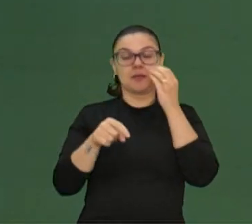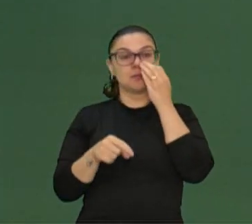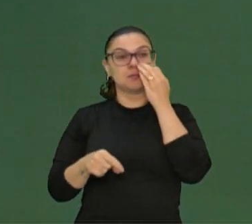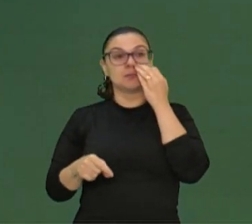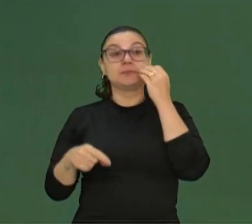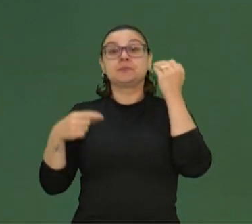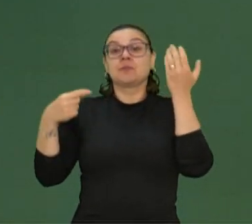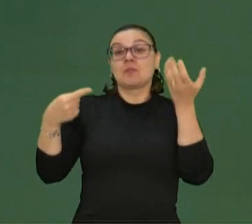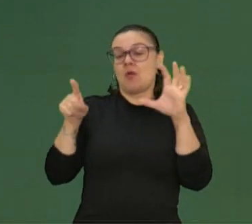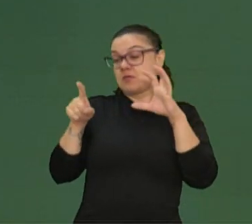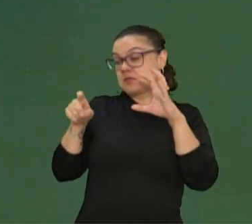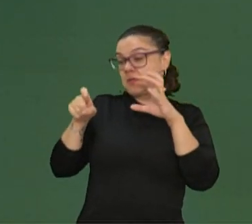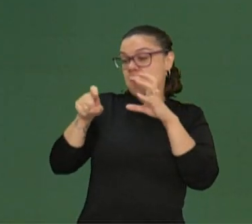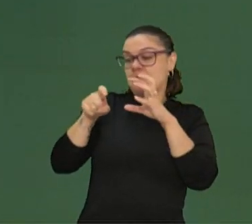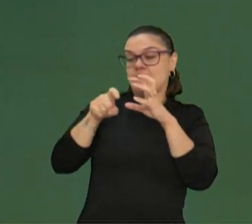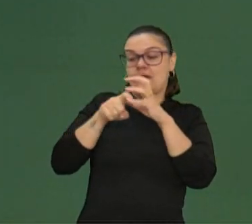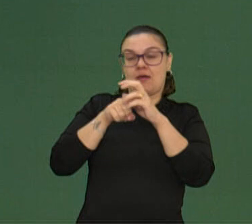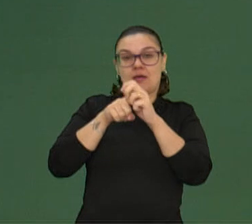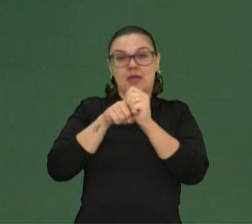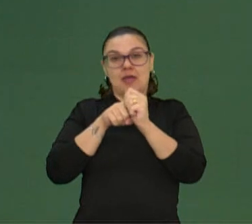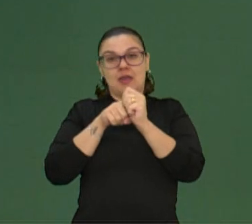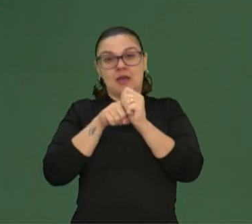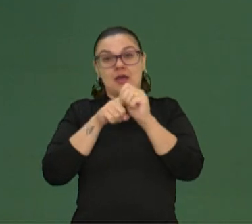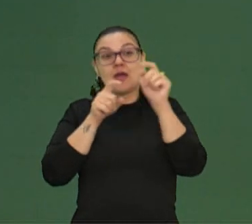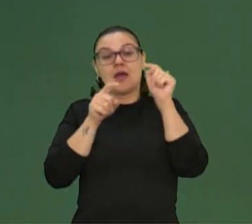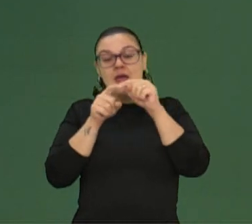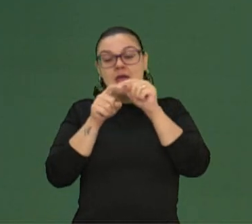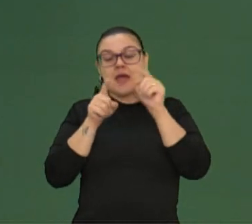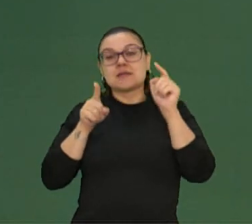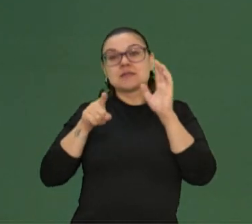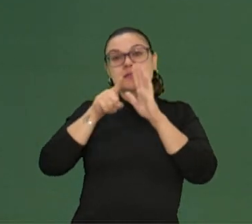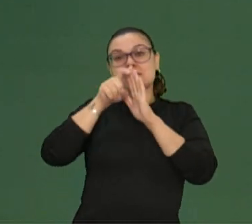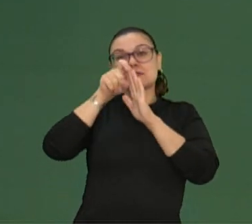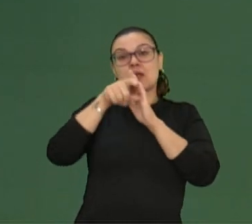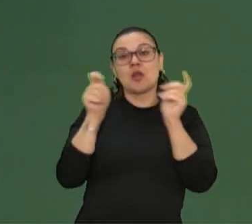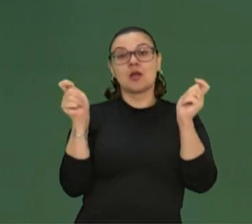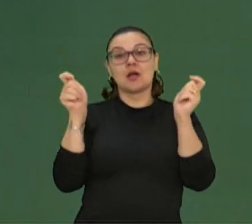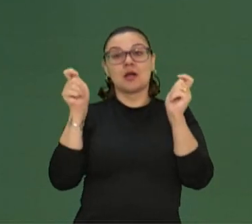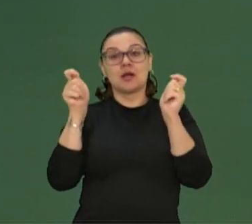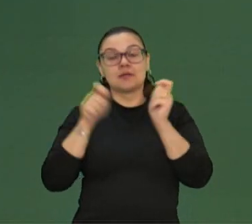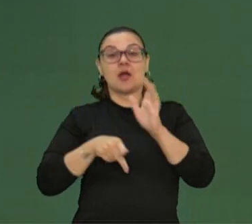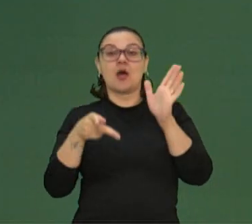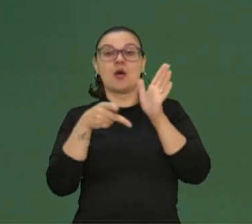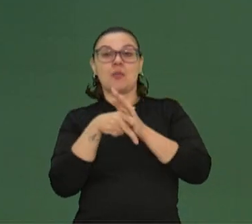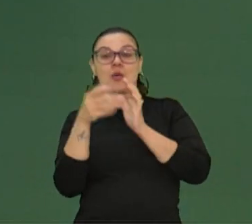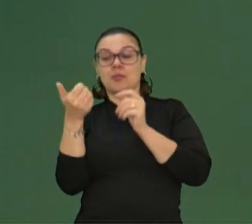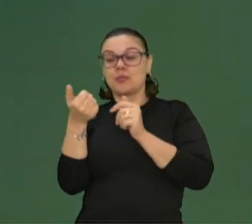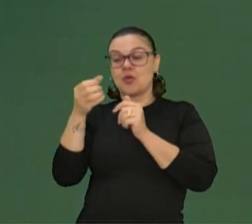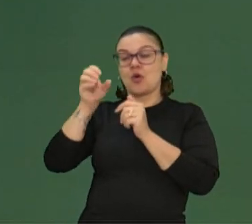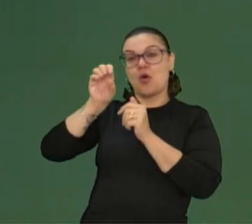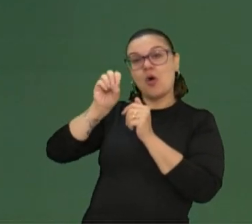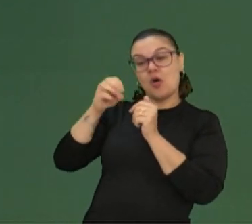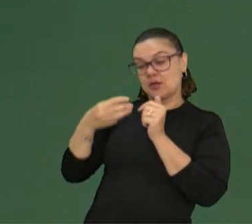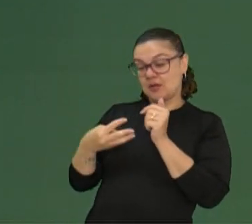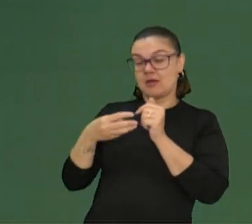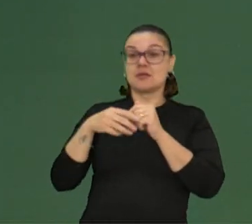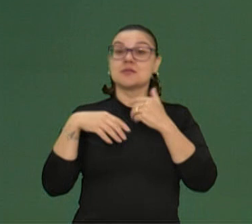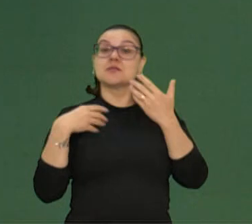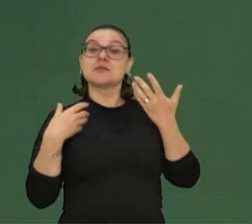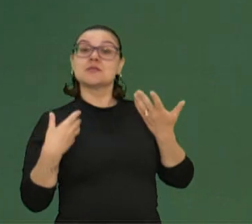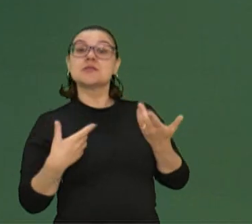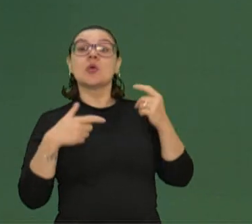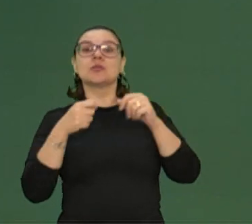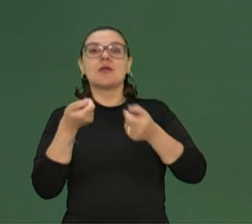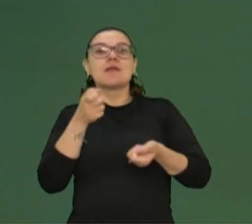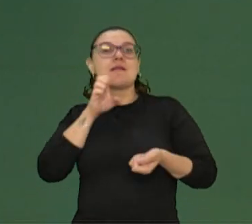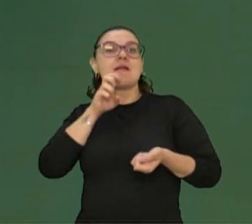era capaz, por exemplo, de processar os nutrientes utilizando gás e oxigênio, o que gera um rendimento energético